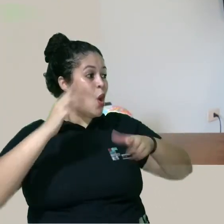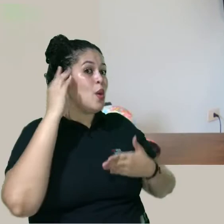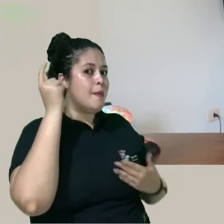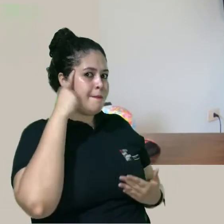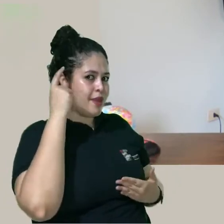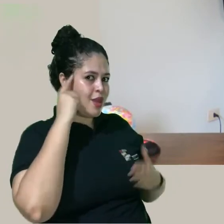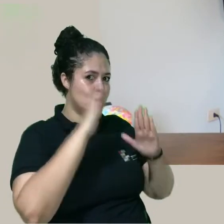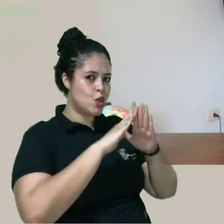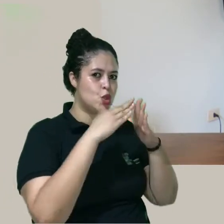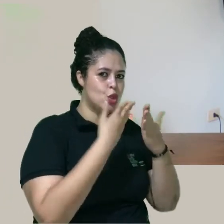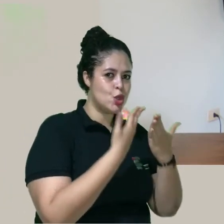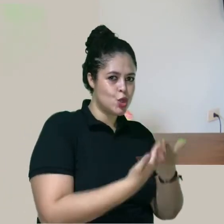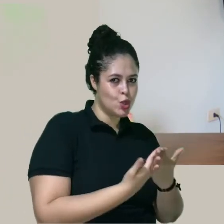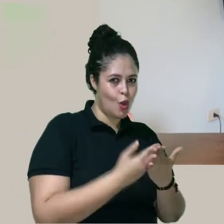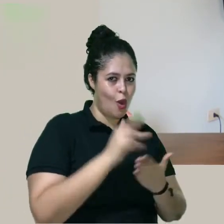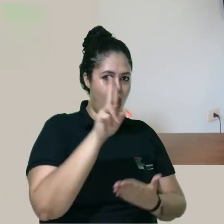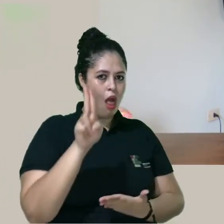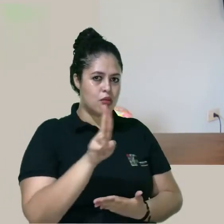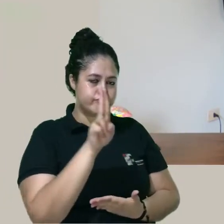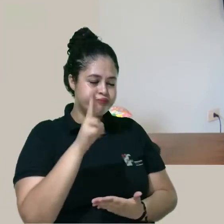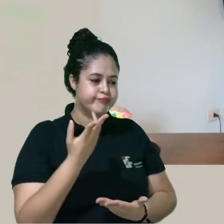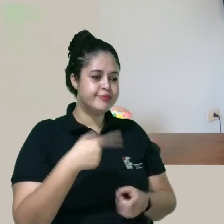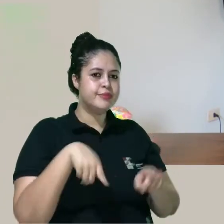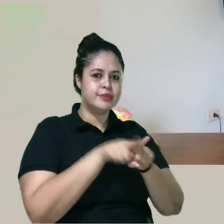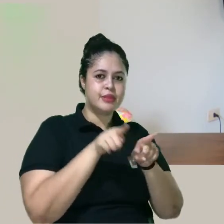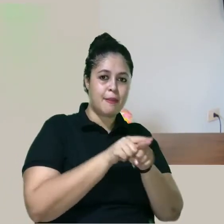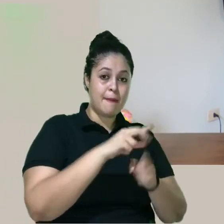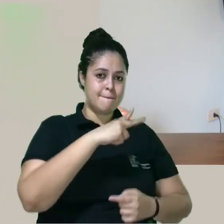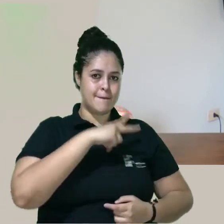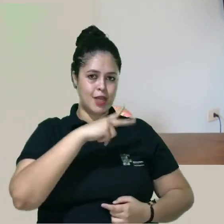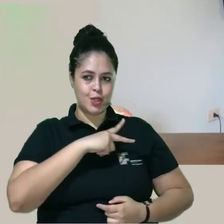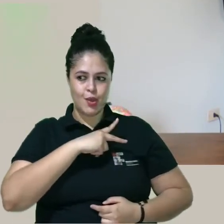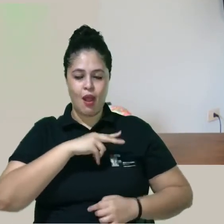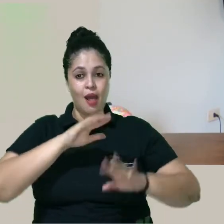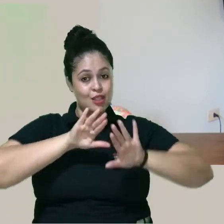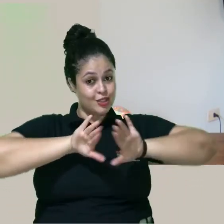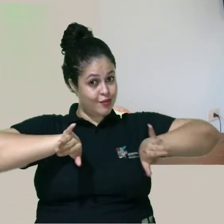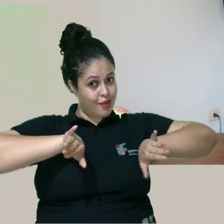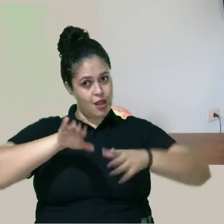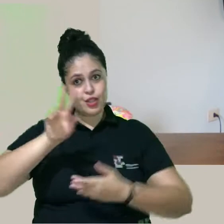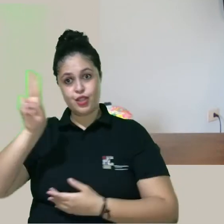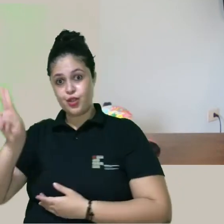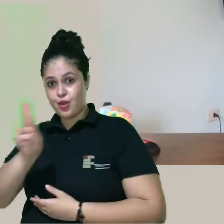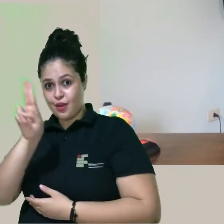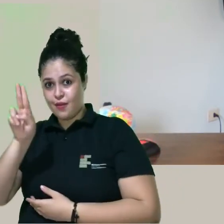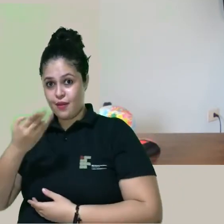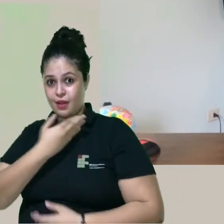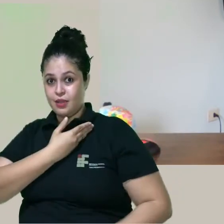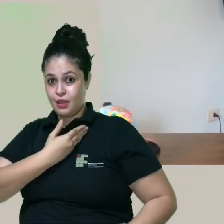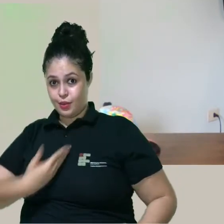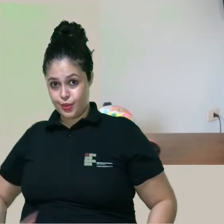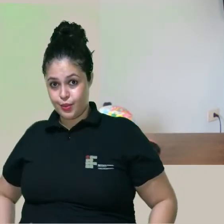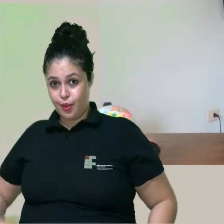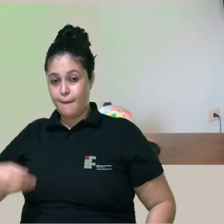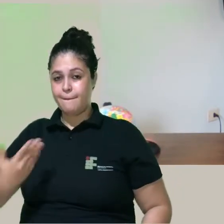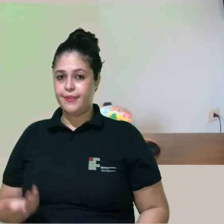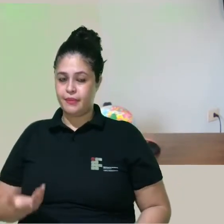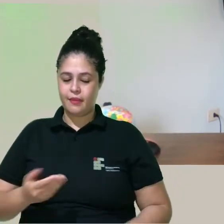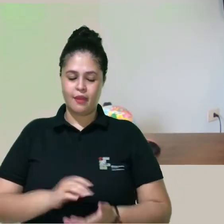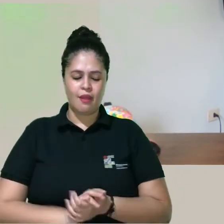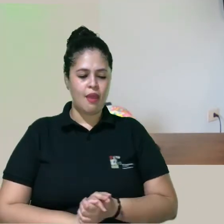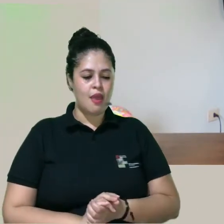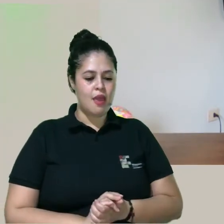pensa em escolas e universidades particulares e escolas e universidades públicas. As